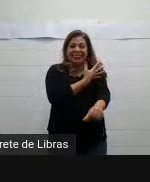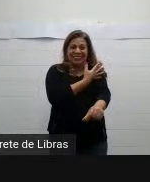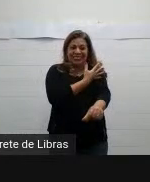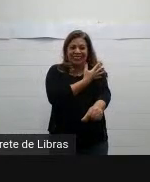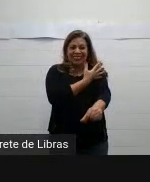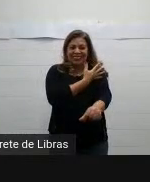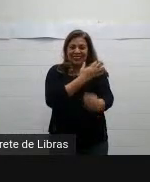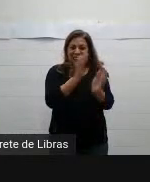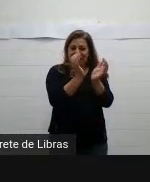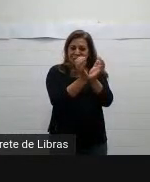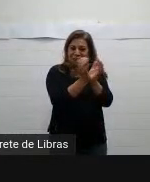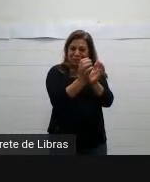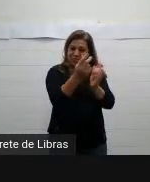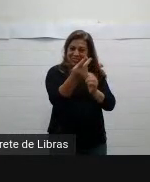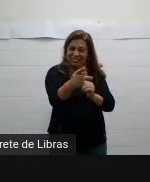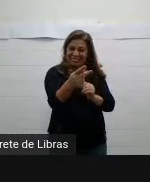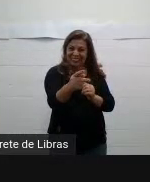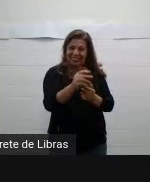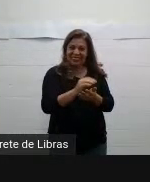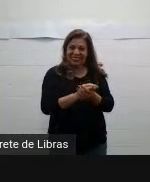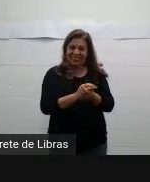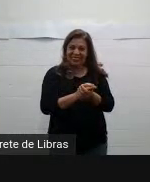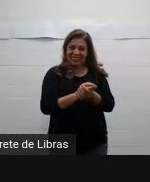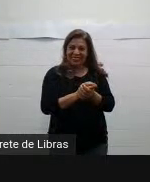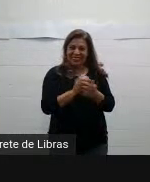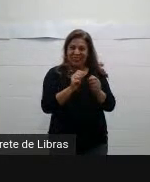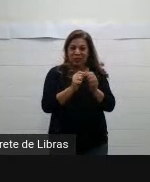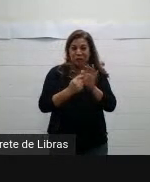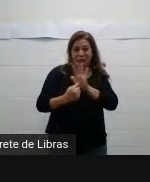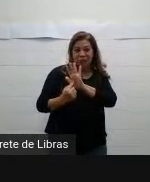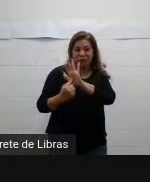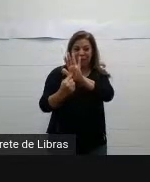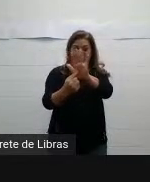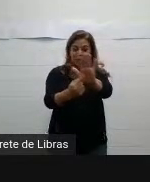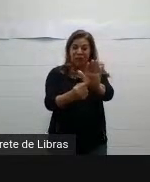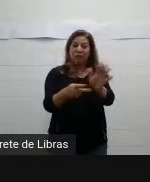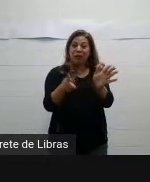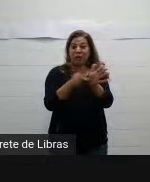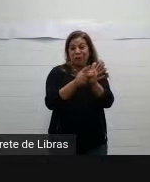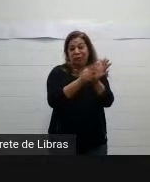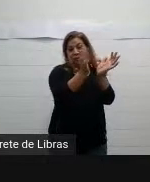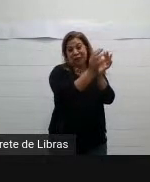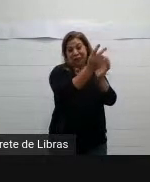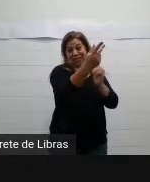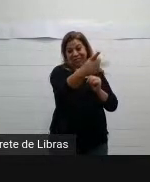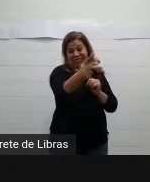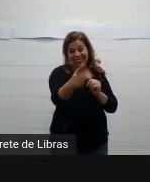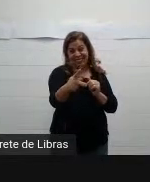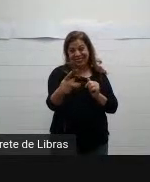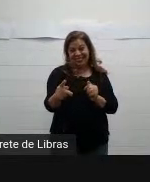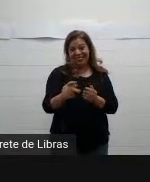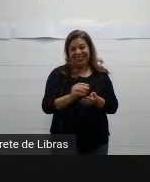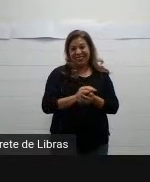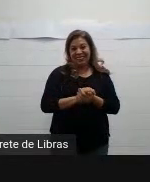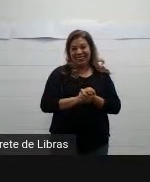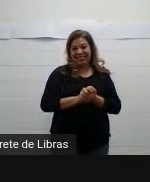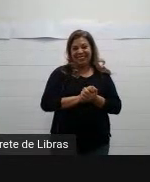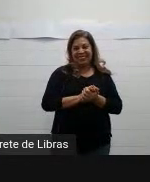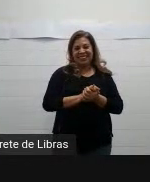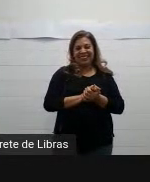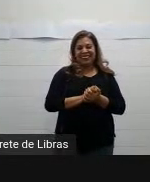aí, eles estavam fazendo a exposição para a própria turma deles, né? De uma delas, aliás,